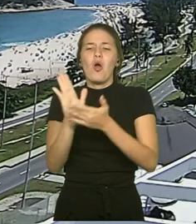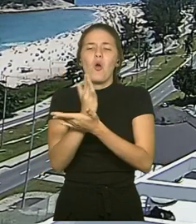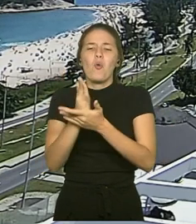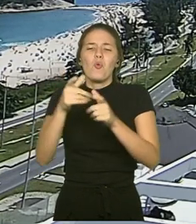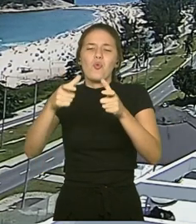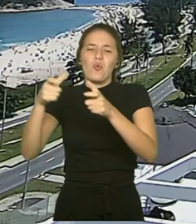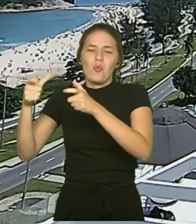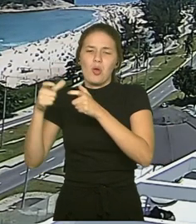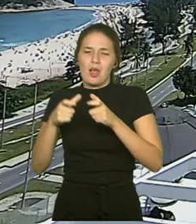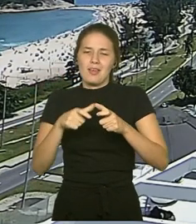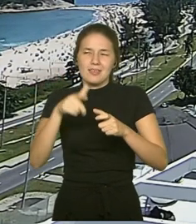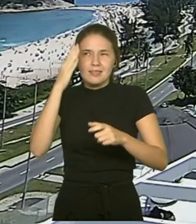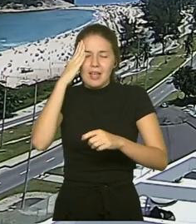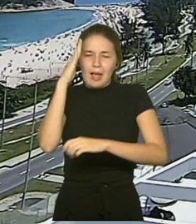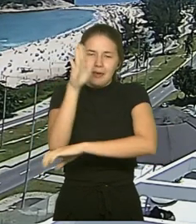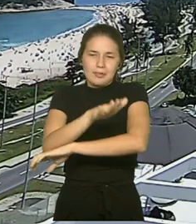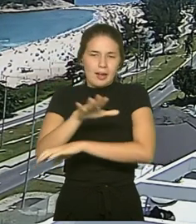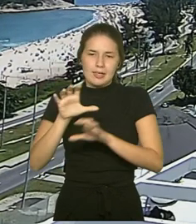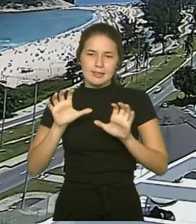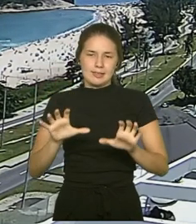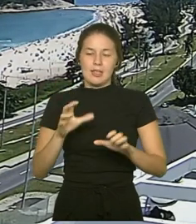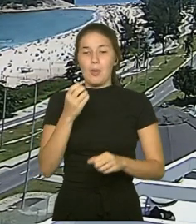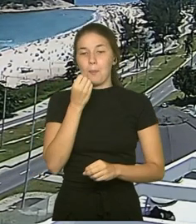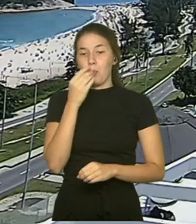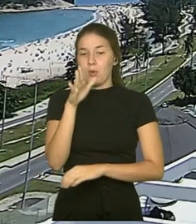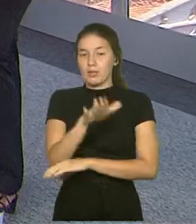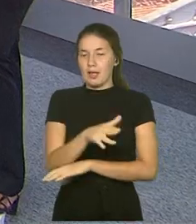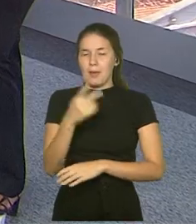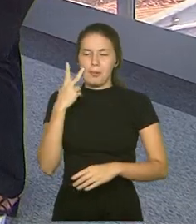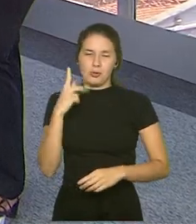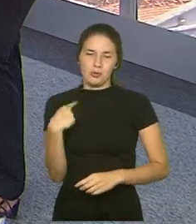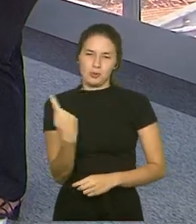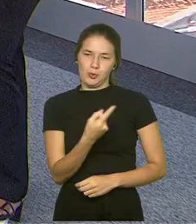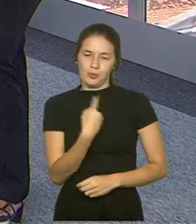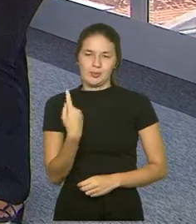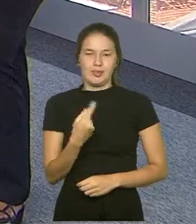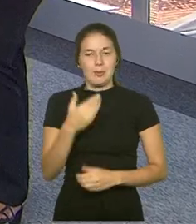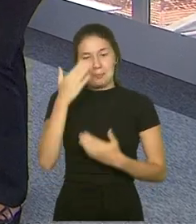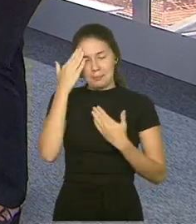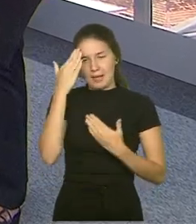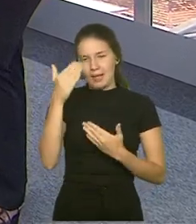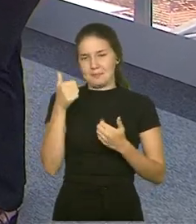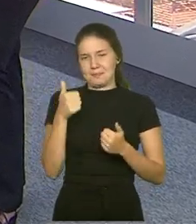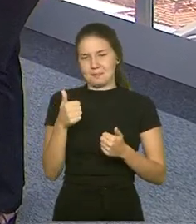finalzinho de tarde como sempre tá certo Eliane uma ótima tarde para nós para nós Obrigada Davi